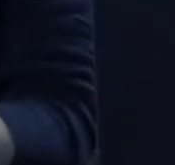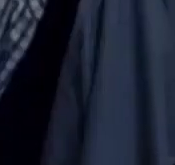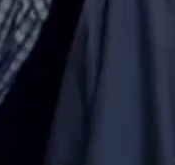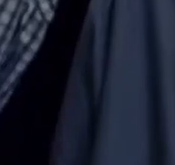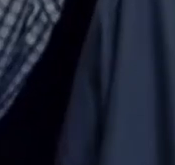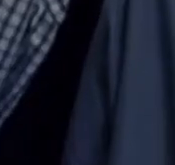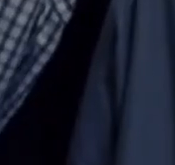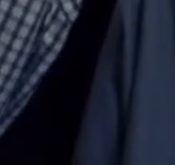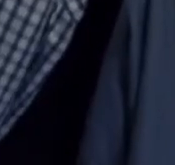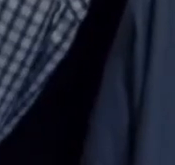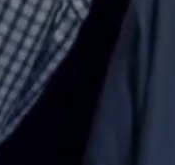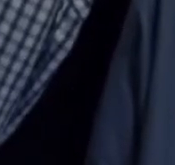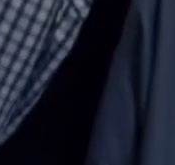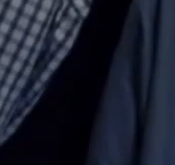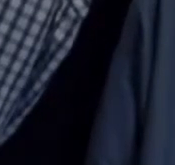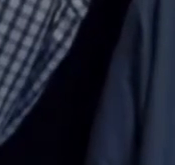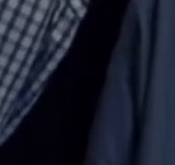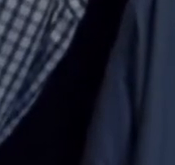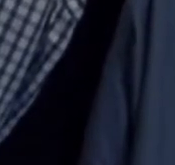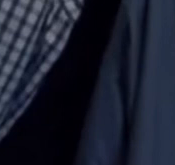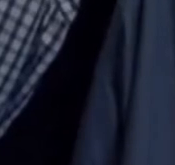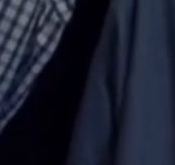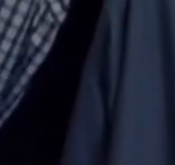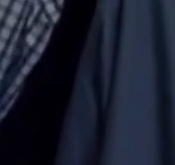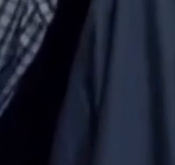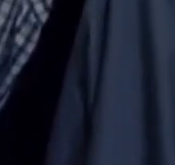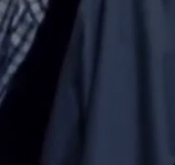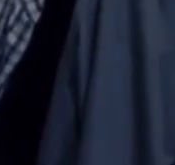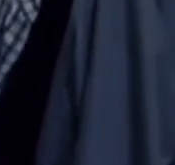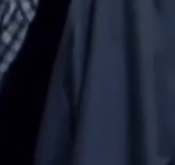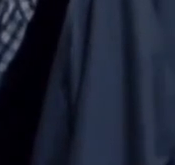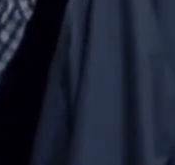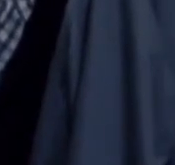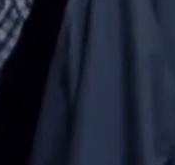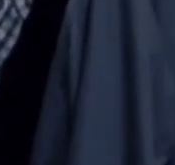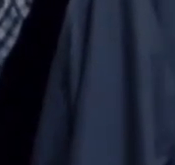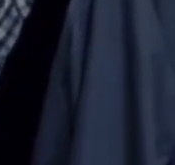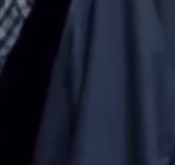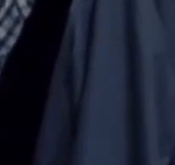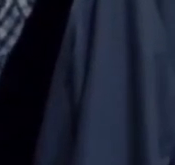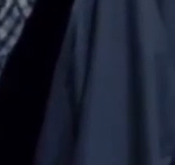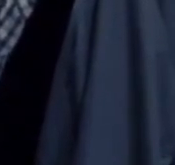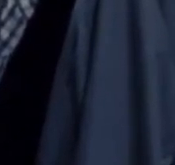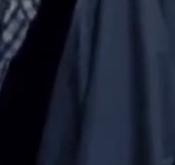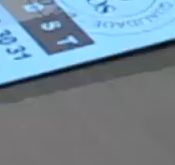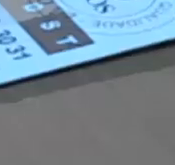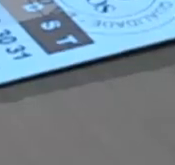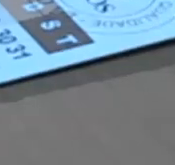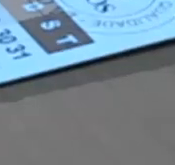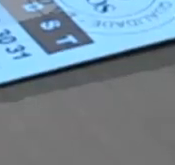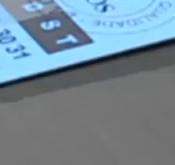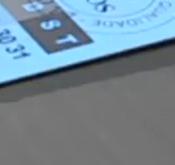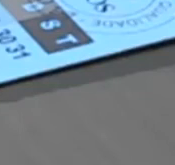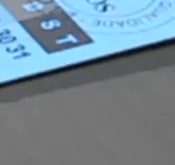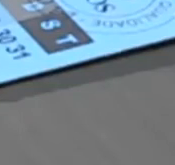mundo. Onde houver ruído, fazei que pratiquemos a escuta. Onde houver confusão, fazei que inspiremos harmonia. Onde